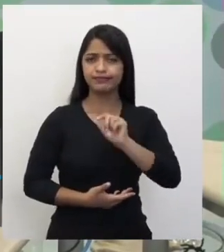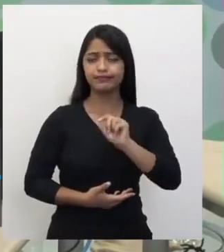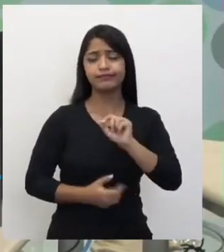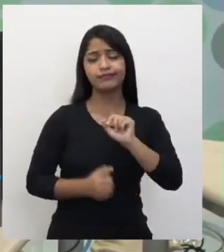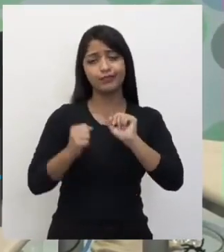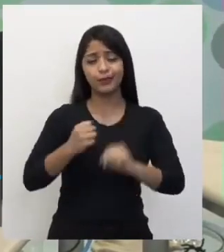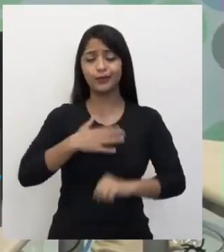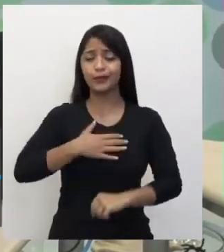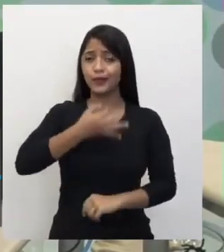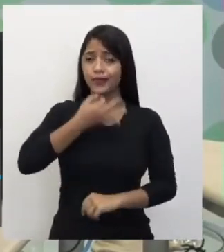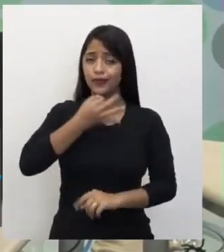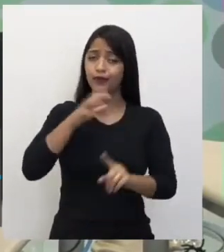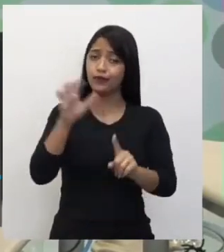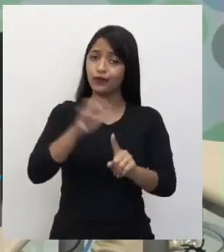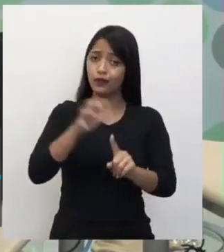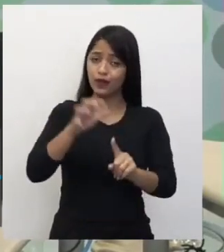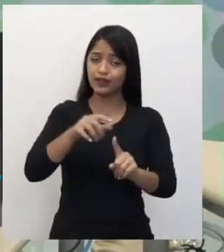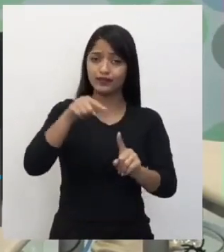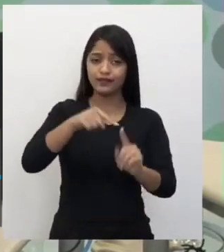suas opiniões.